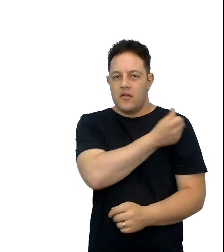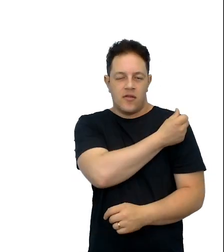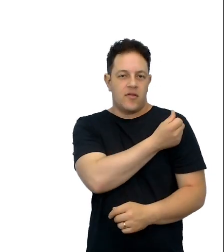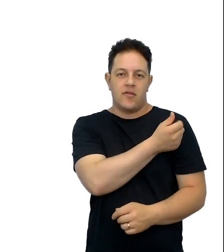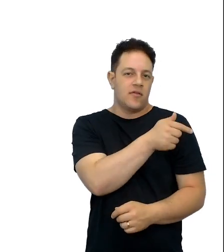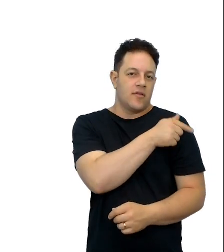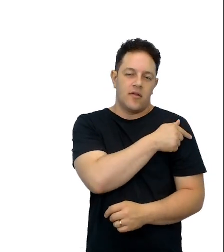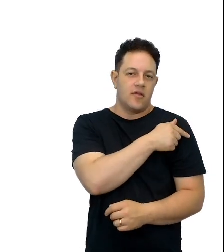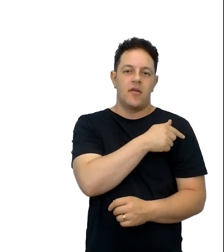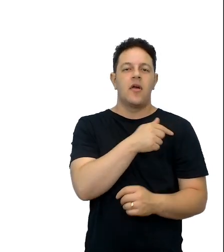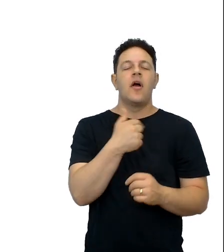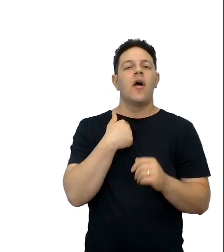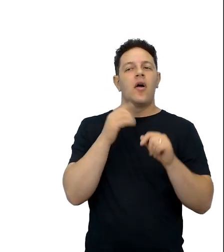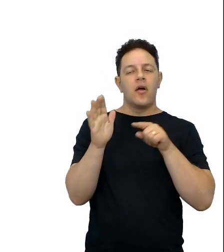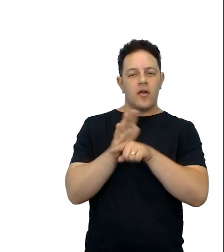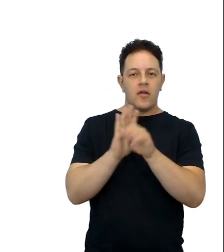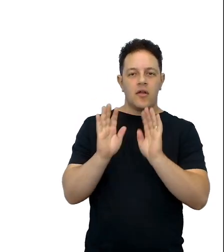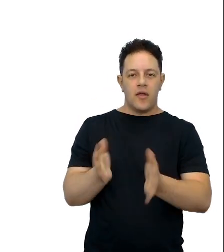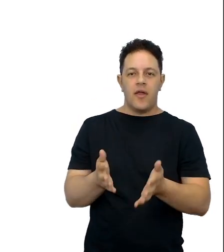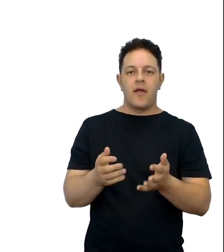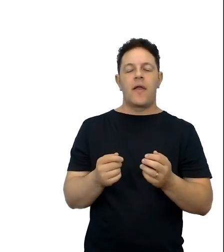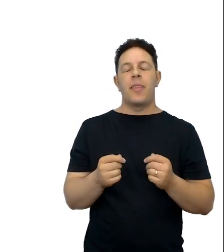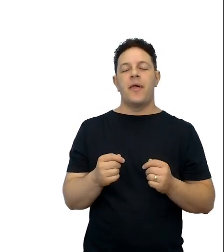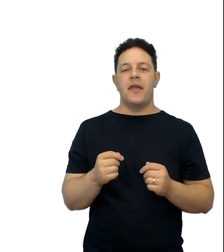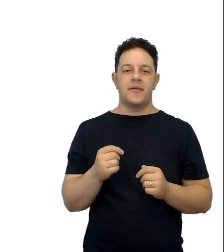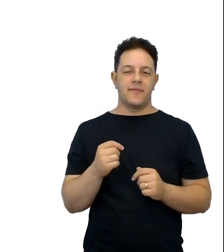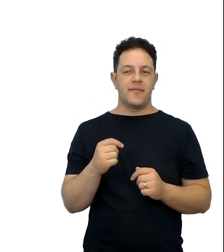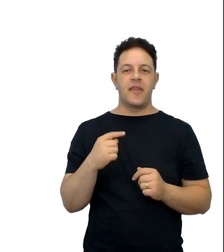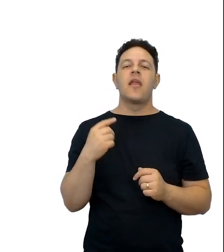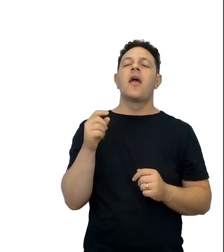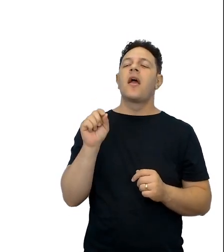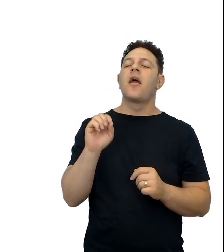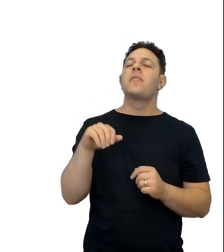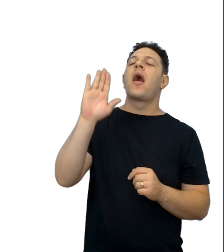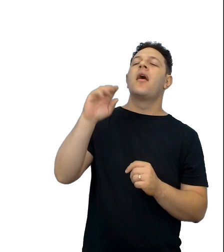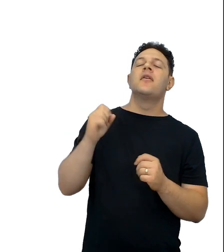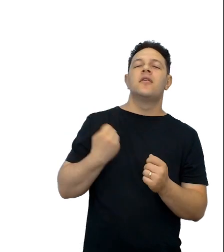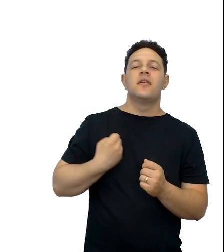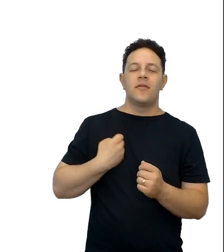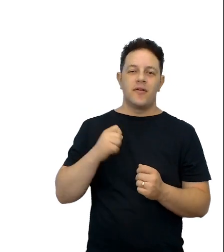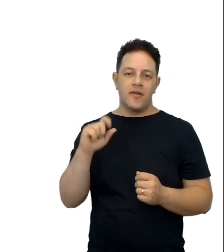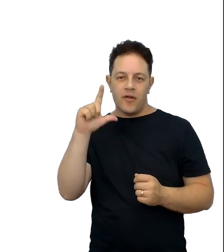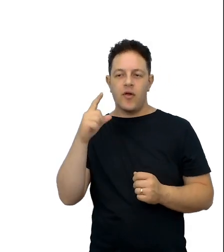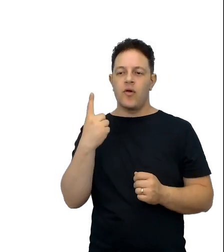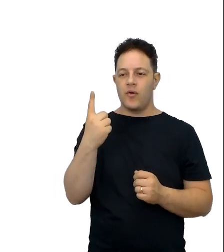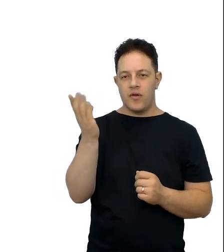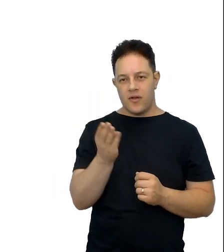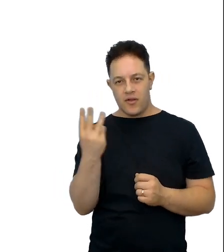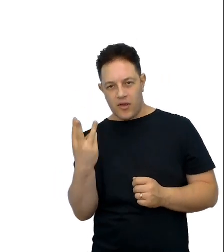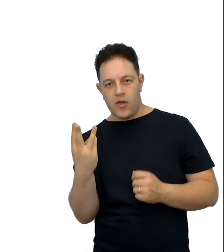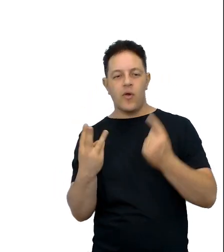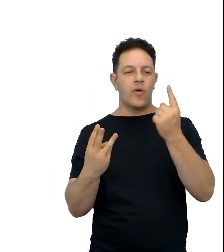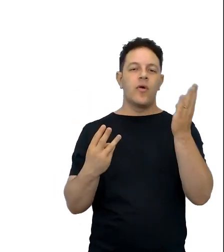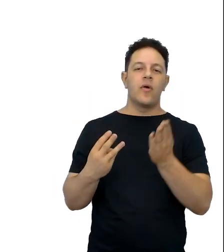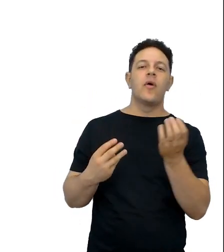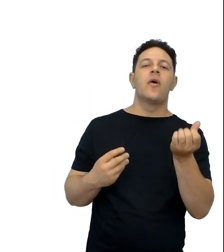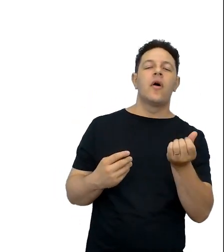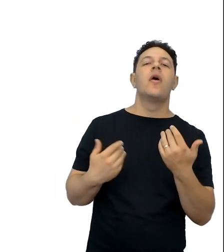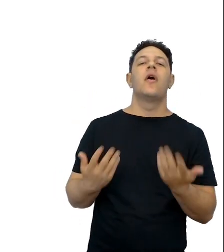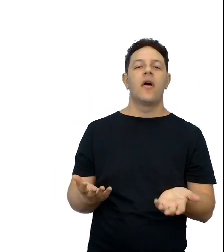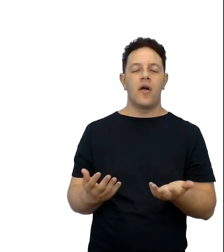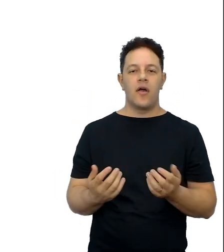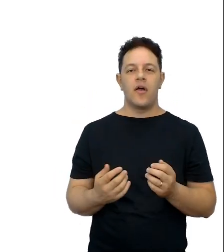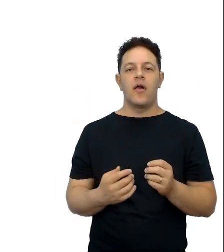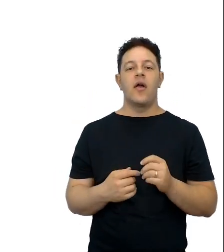sétimo, eu já perguntei até para os meninos do médio, quem é maior, né? Um terço ou um meio? Como eles têm